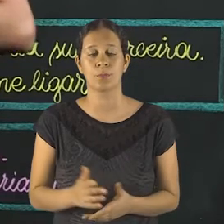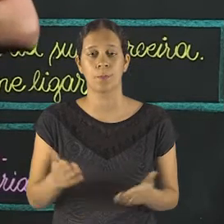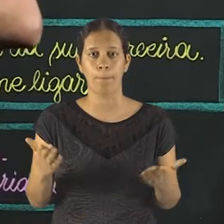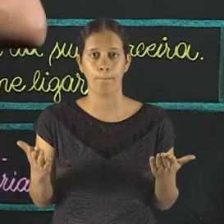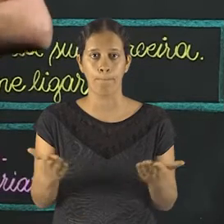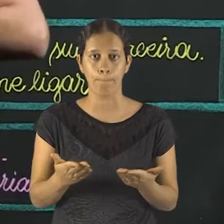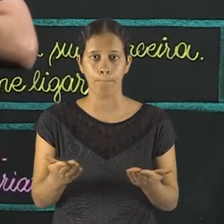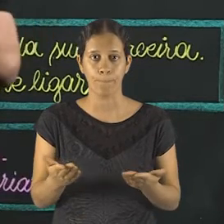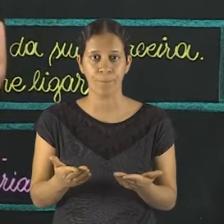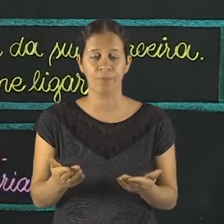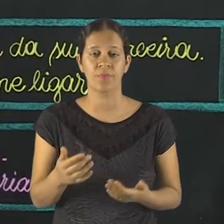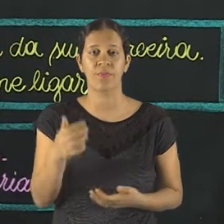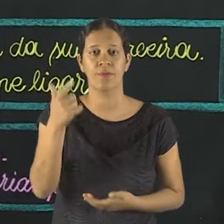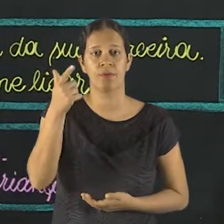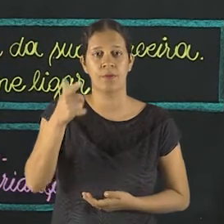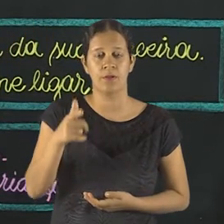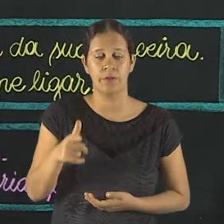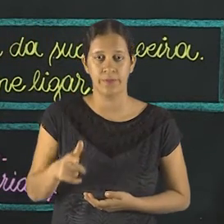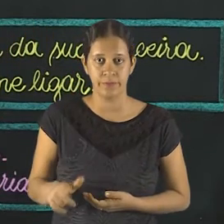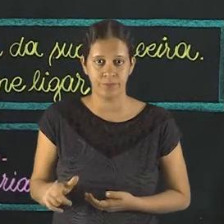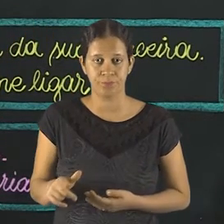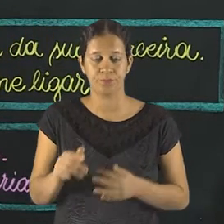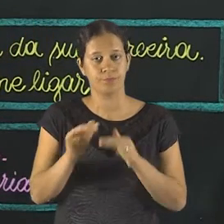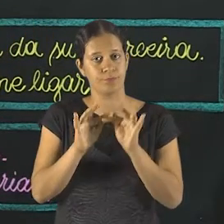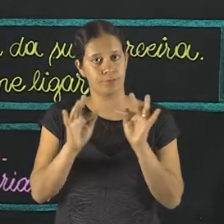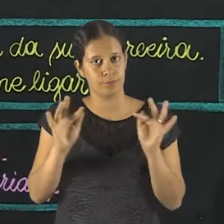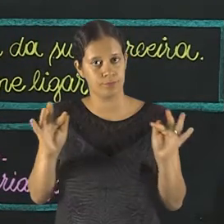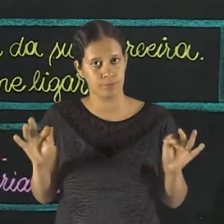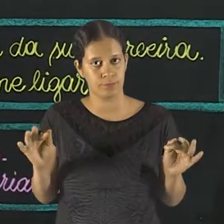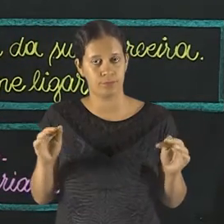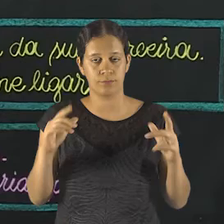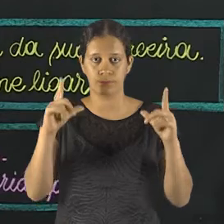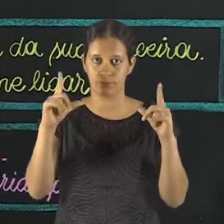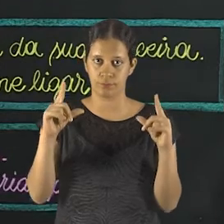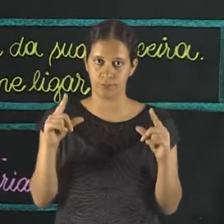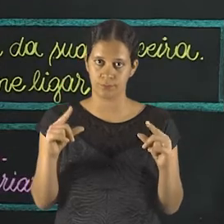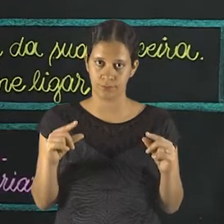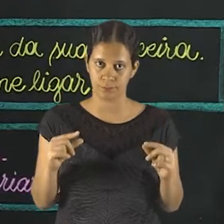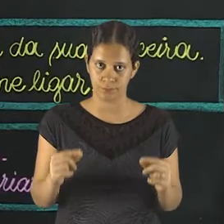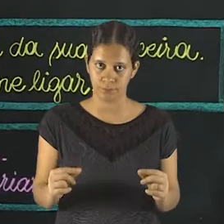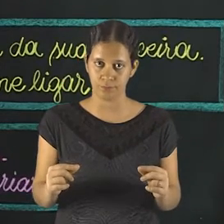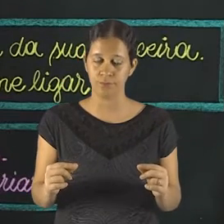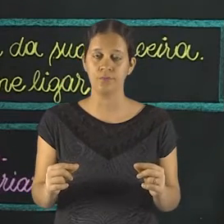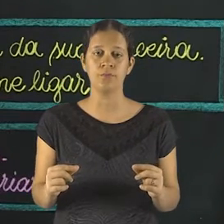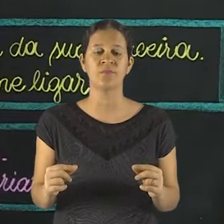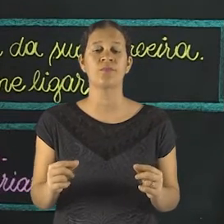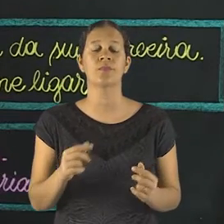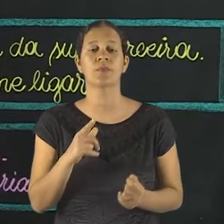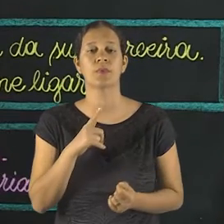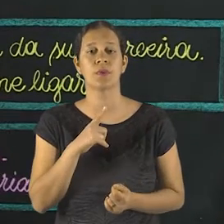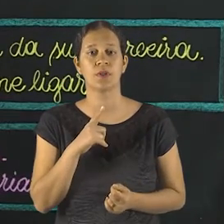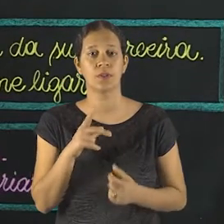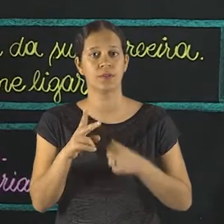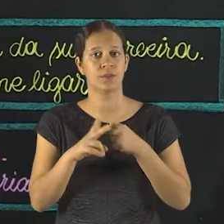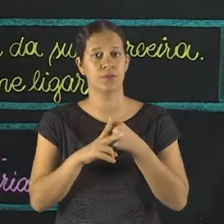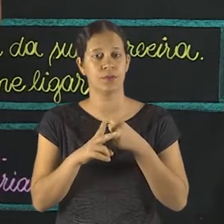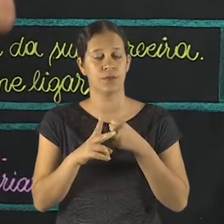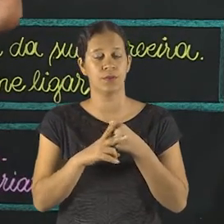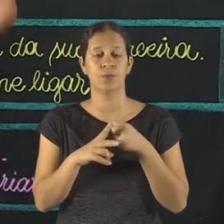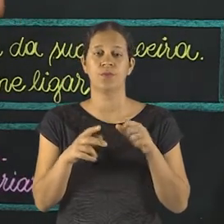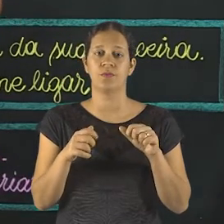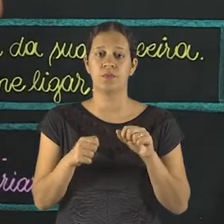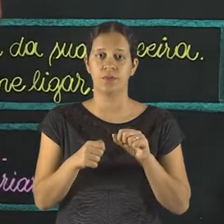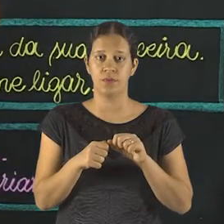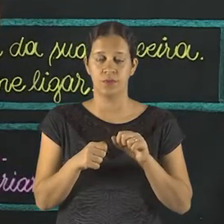Nesse caso, nós temos novamente uma oração reduzida de infinitivo, marcada pela presença do verbo